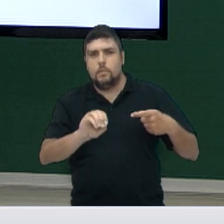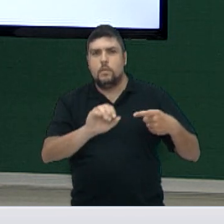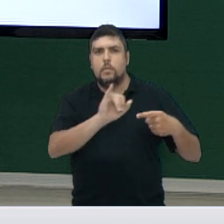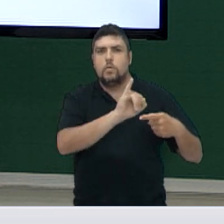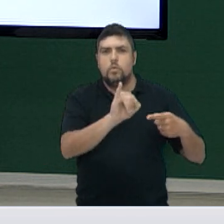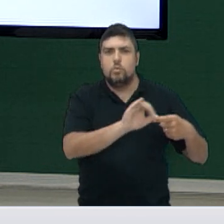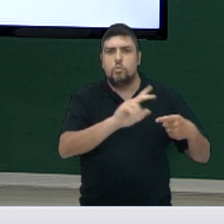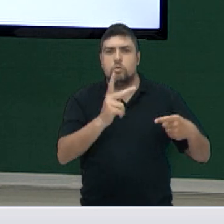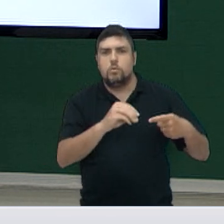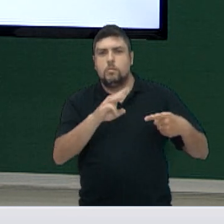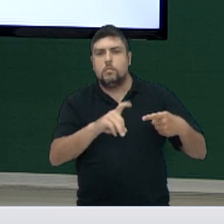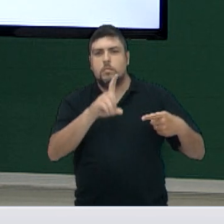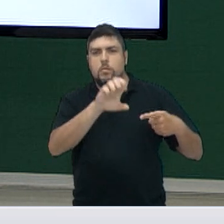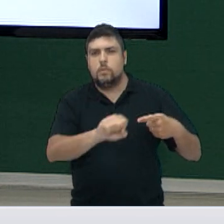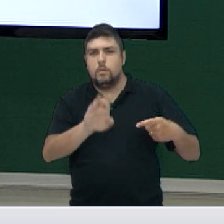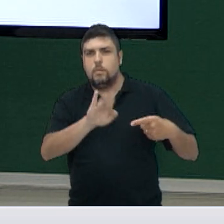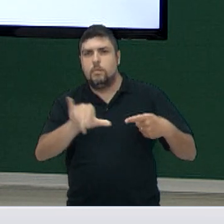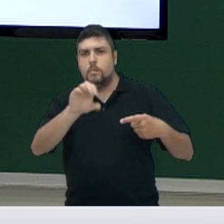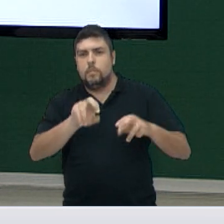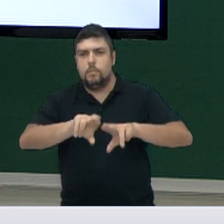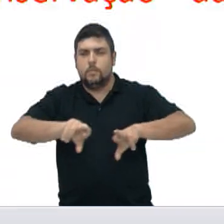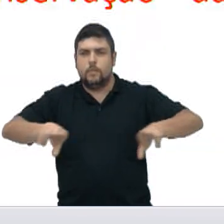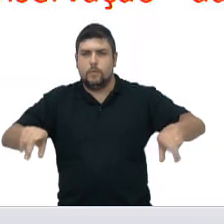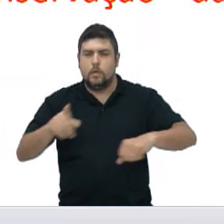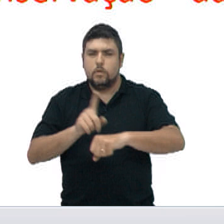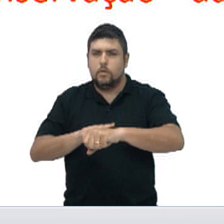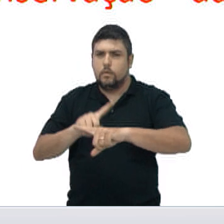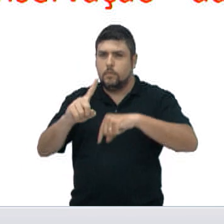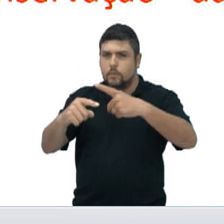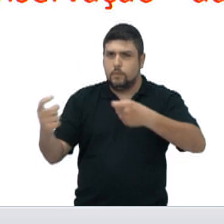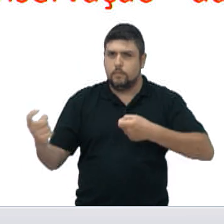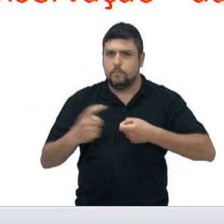Biodiversidade. Algum tempinho para você e eu já volto então.